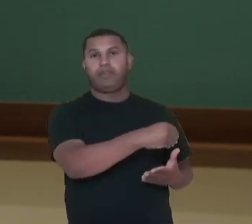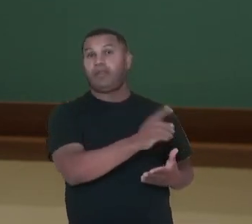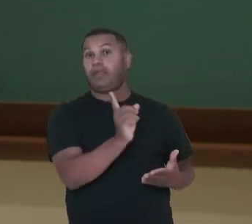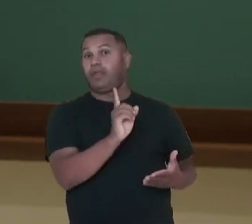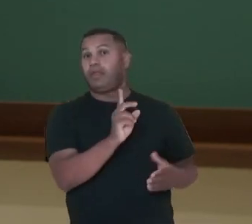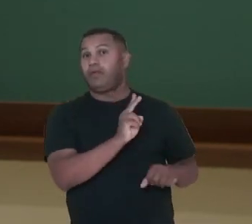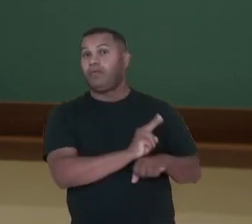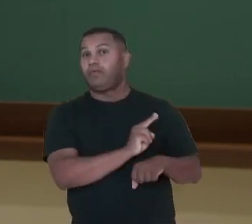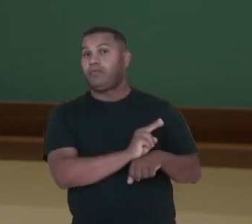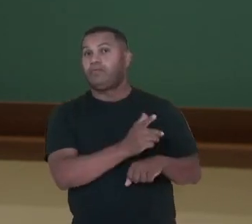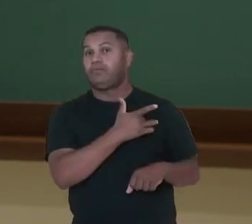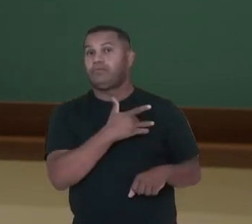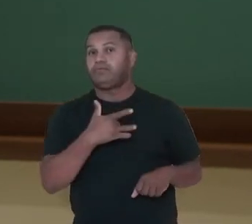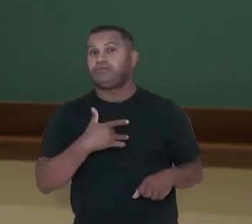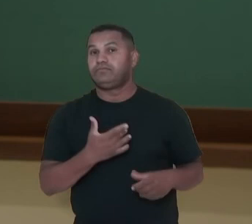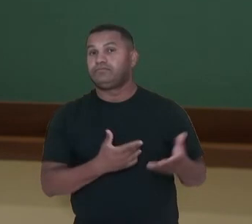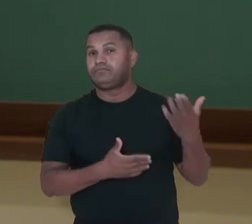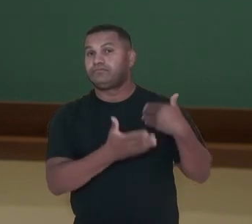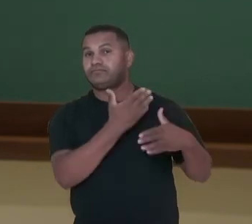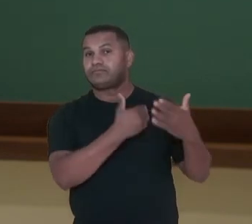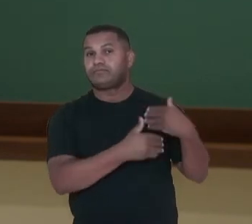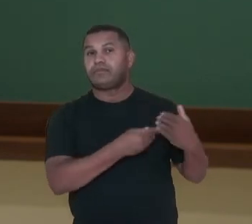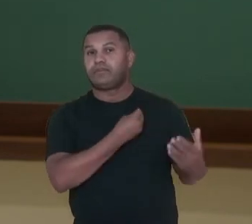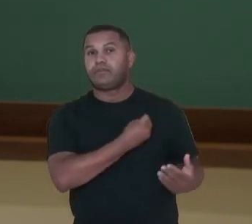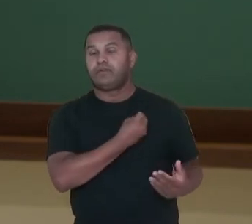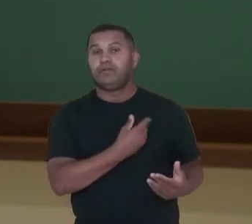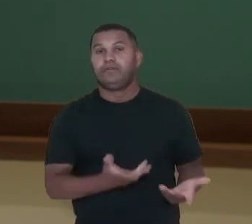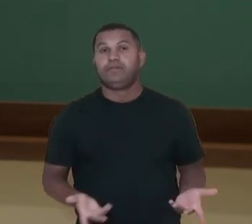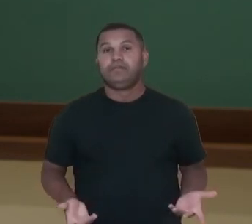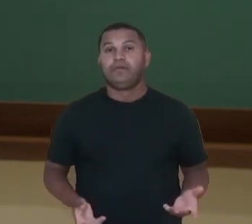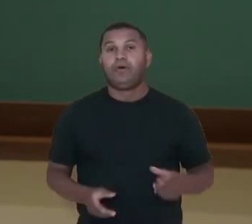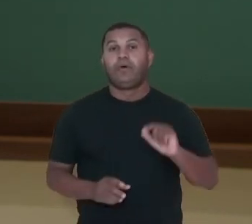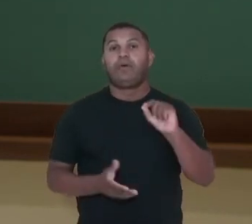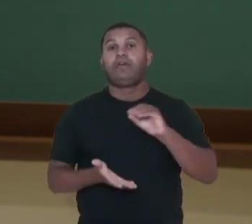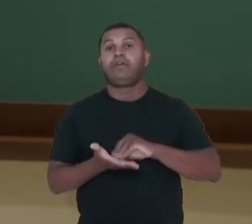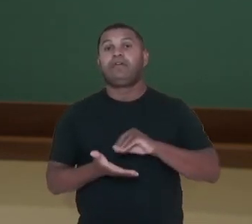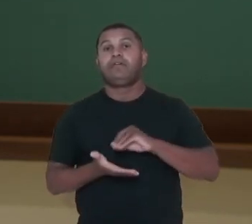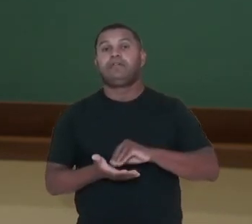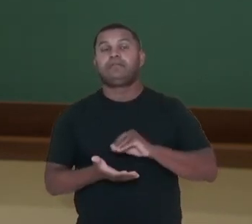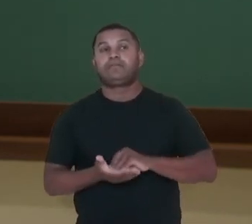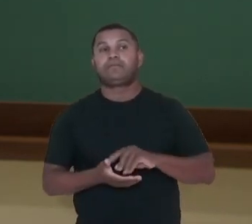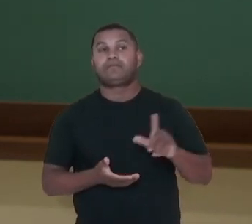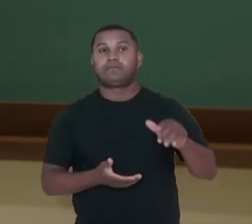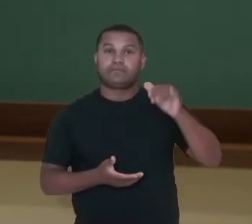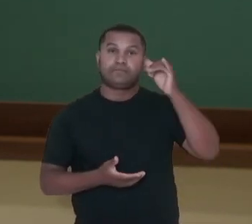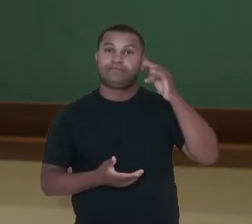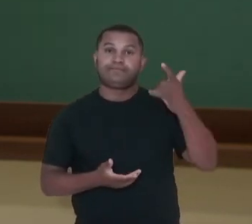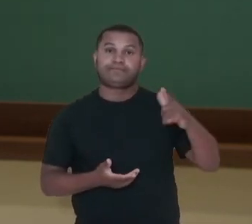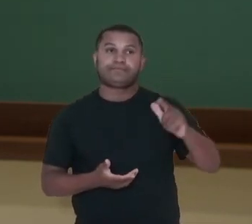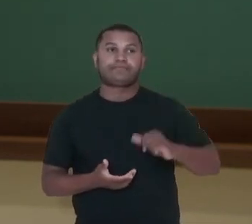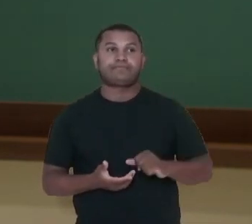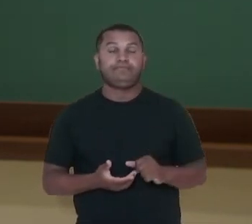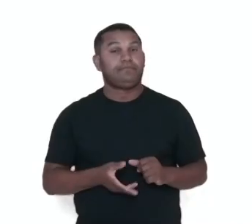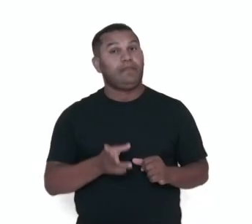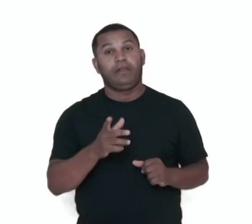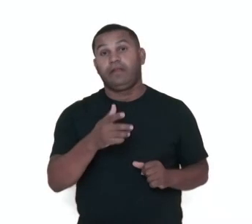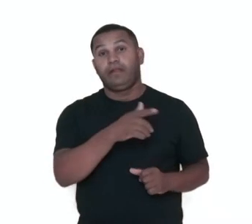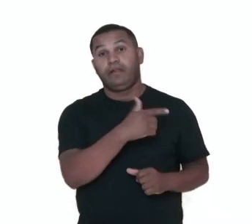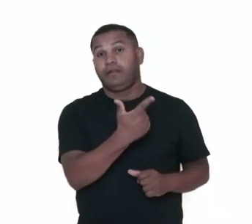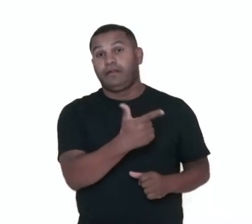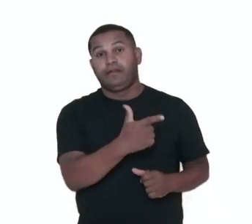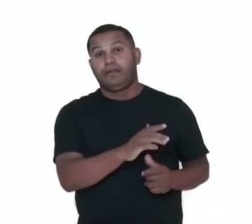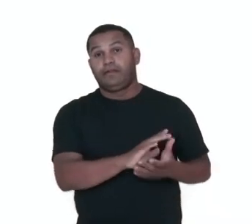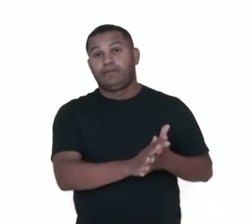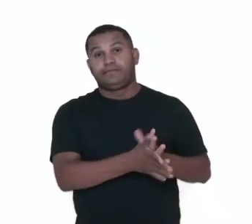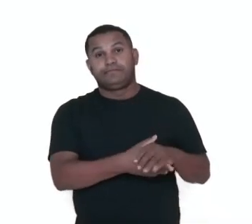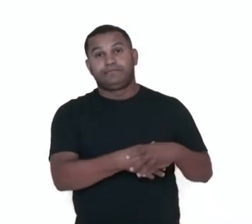sido realizada pelo Jequinha na sua vida diária? O que será que ele deixou de fazer, hein? Bora lá conferir? Lavar bem as mãos e os alimentos antes